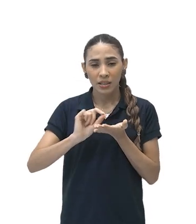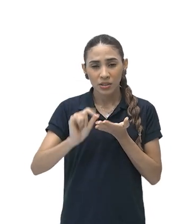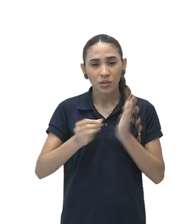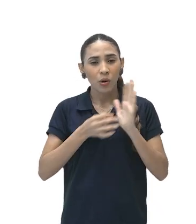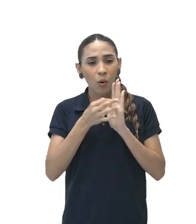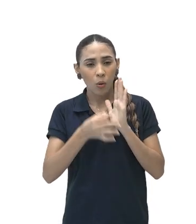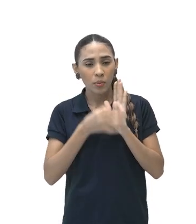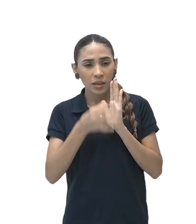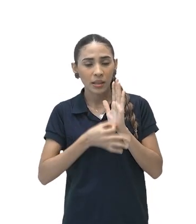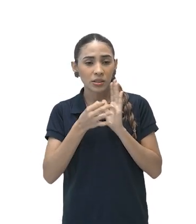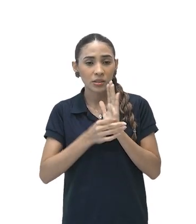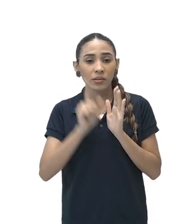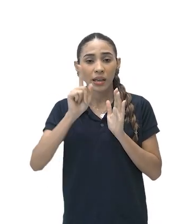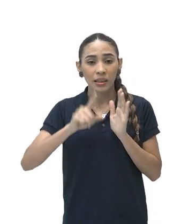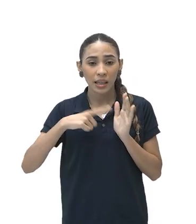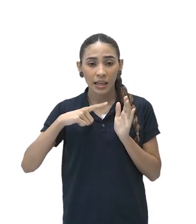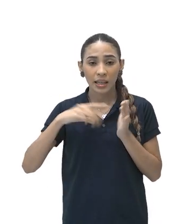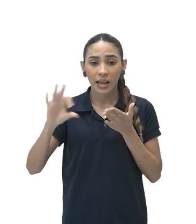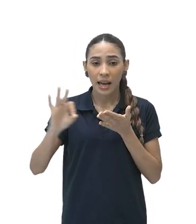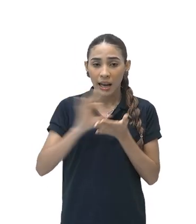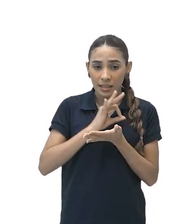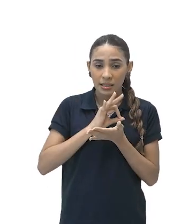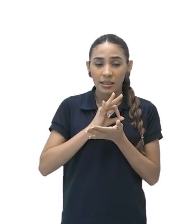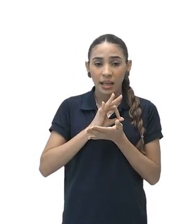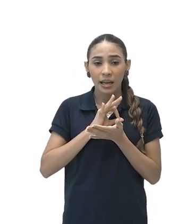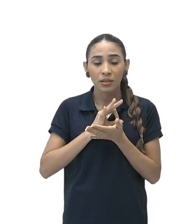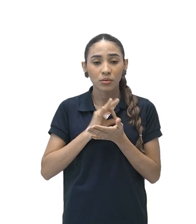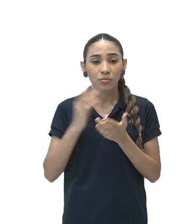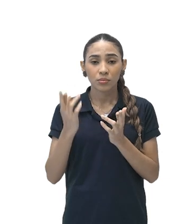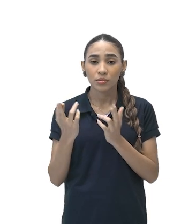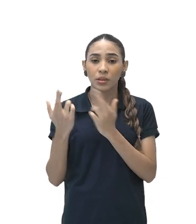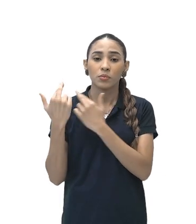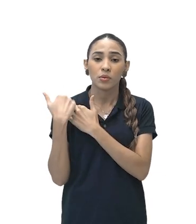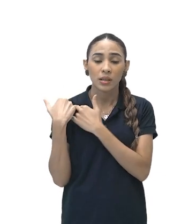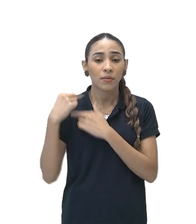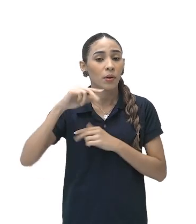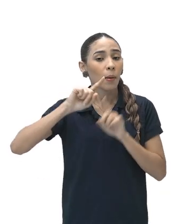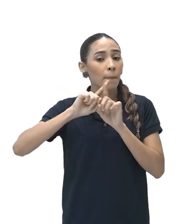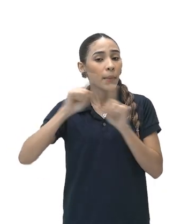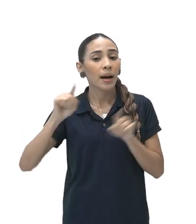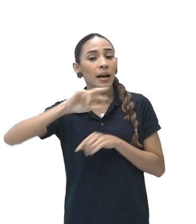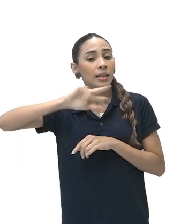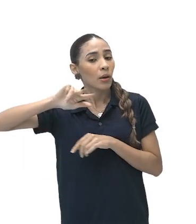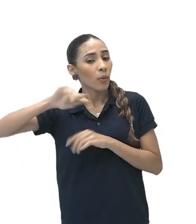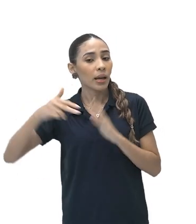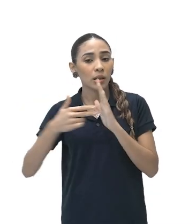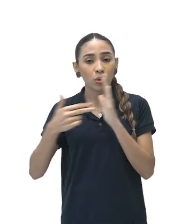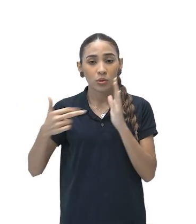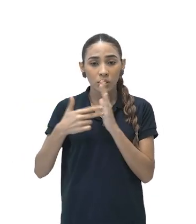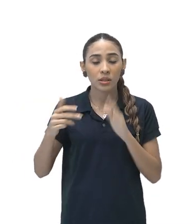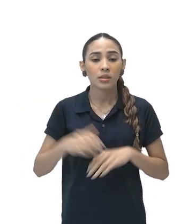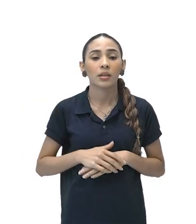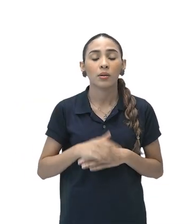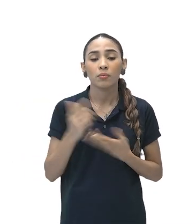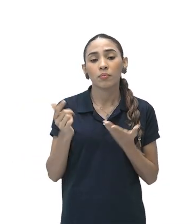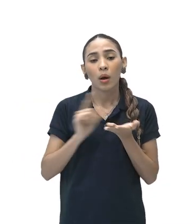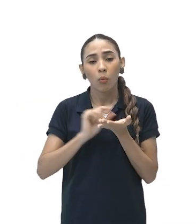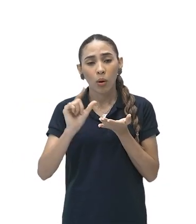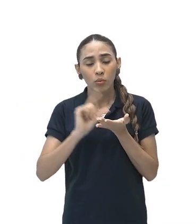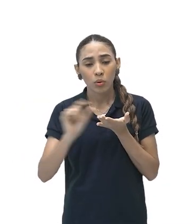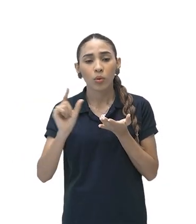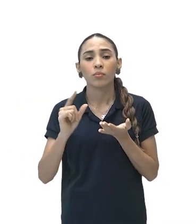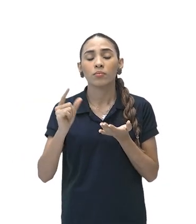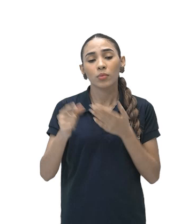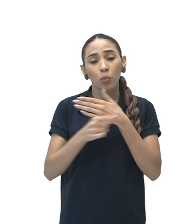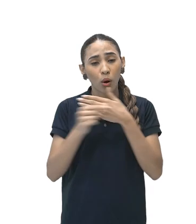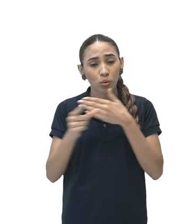opinativos são assinados por seus autores e não são notícias, tá, gente? E esses autores têm uma opinião que não vai